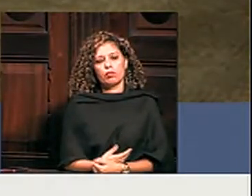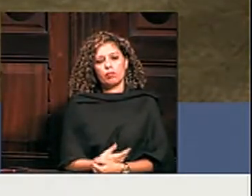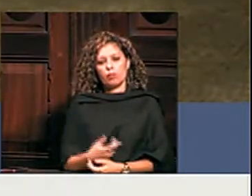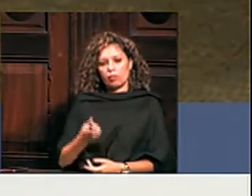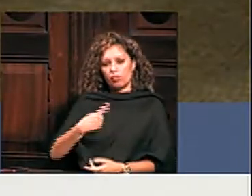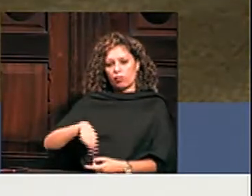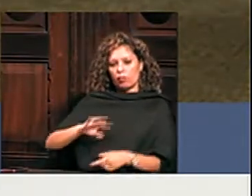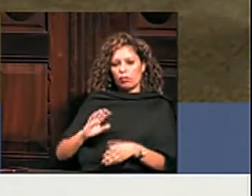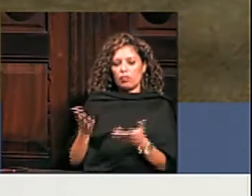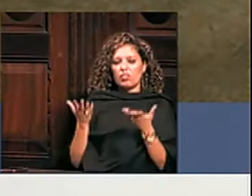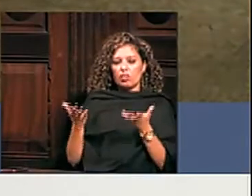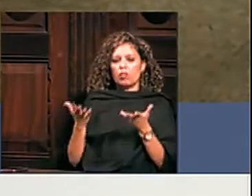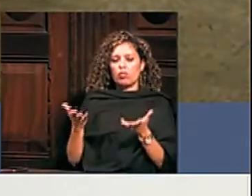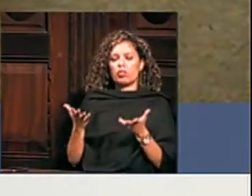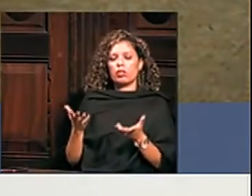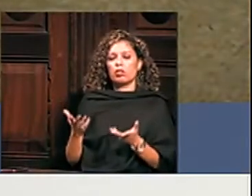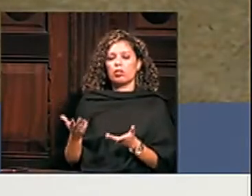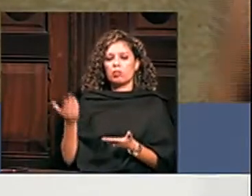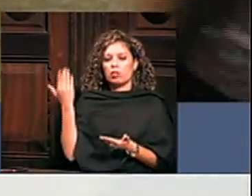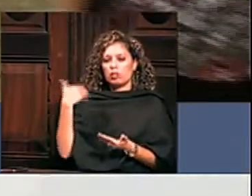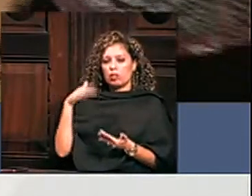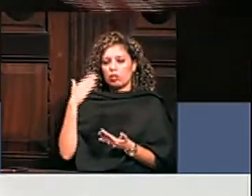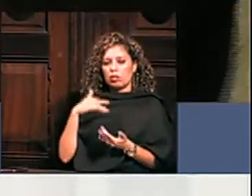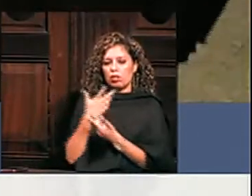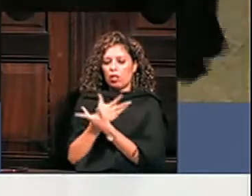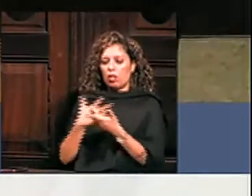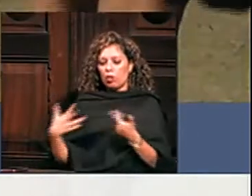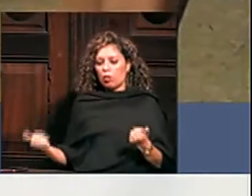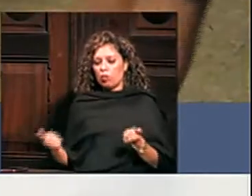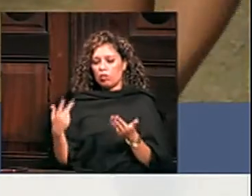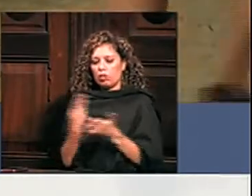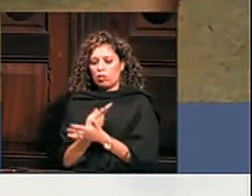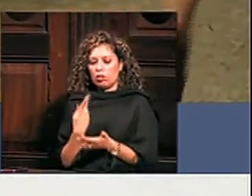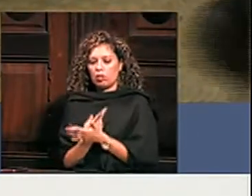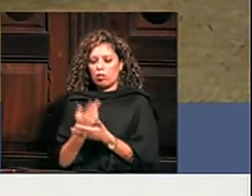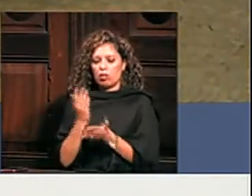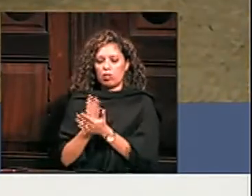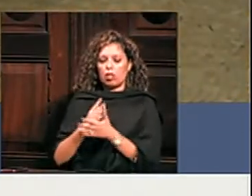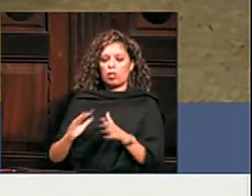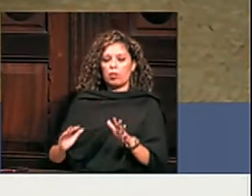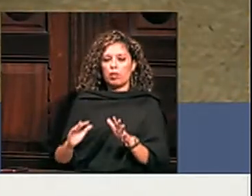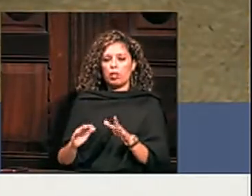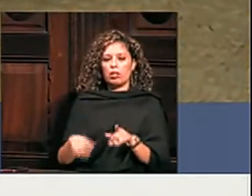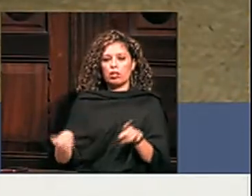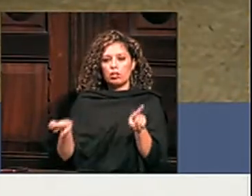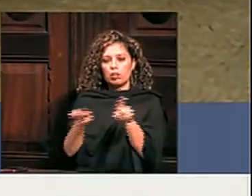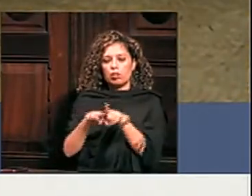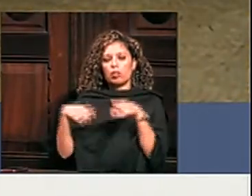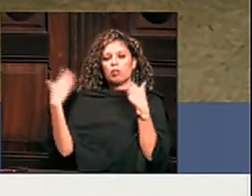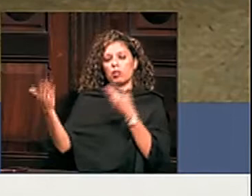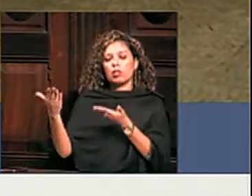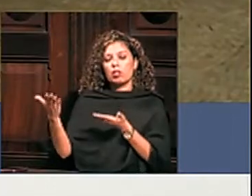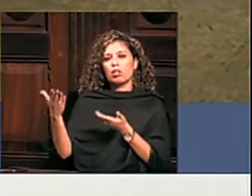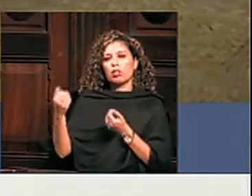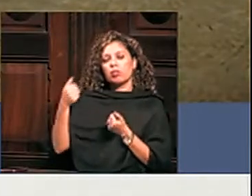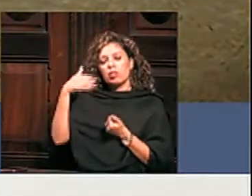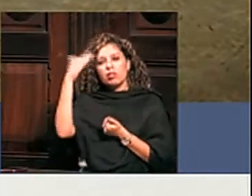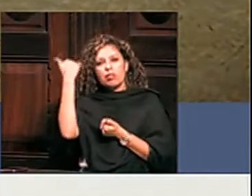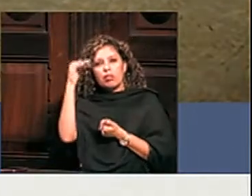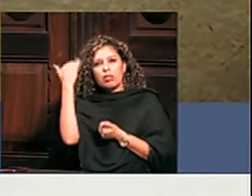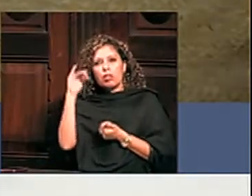ali um quadro técnico de concursados e, da mesma forma que a CGU foi importante para a União,